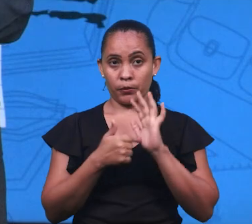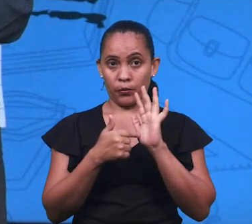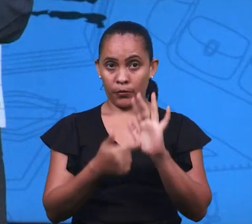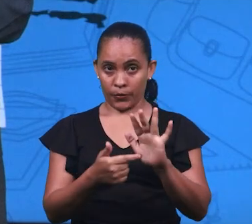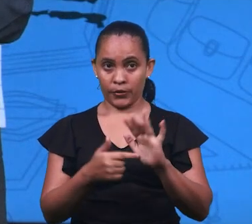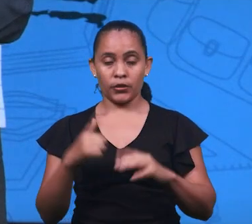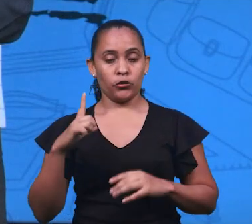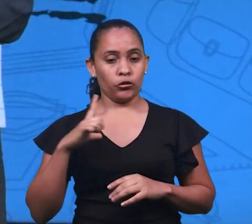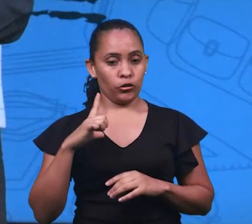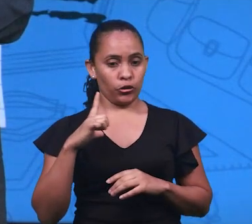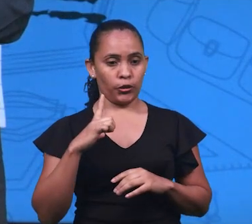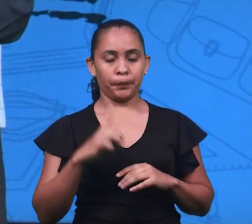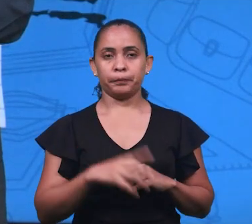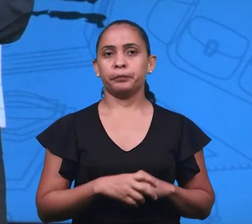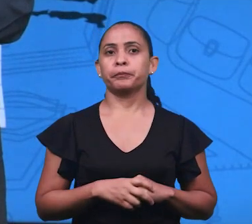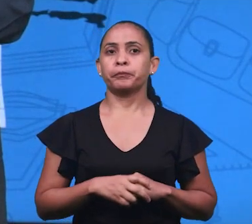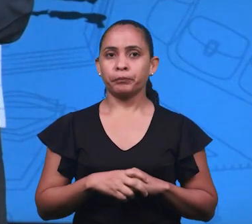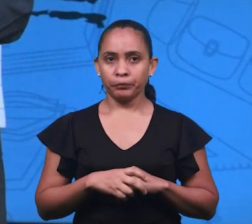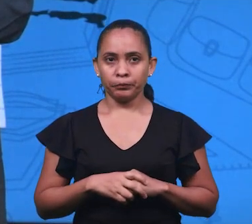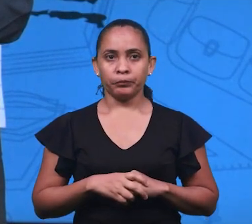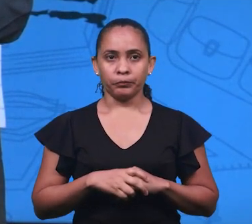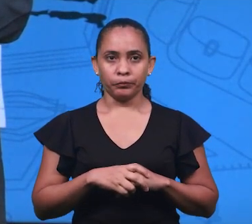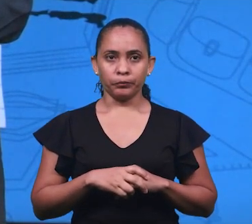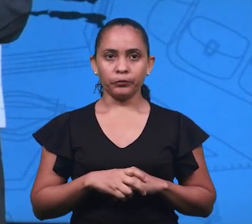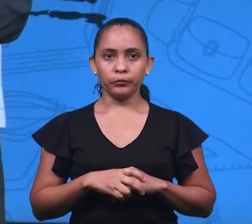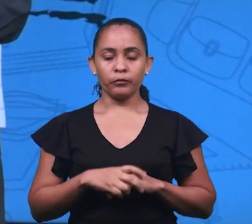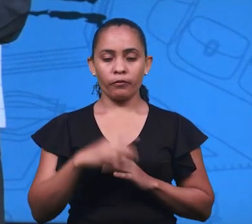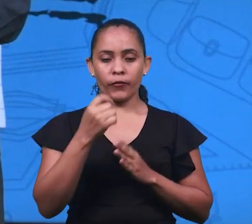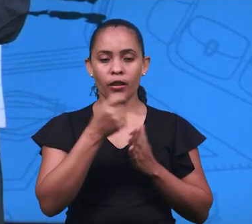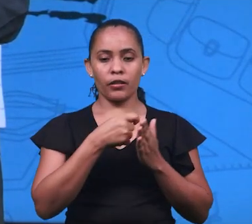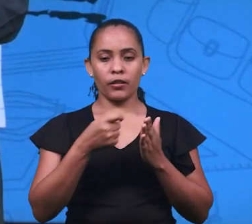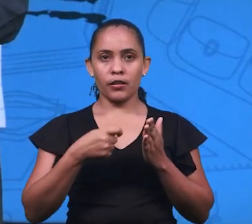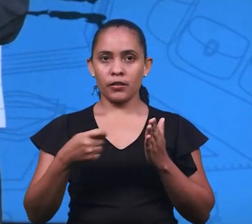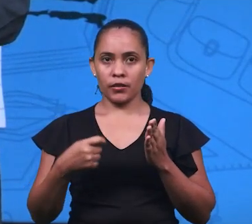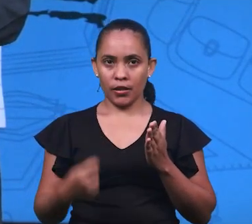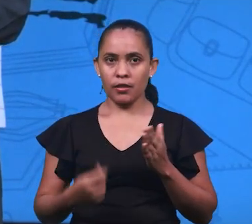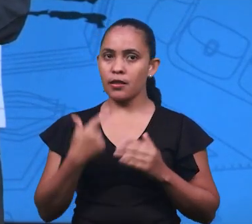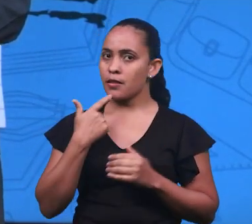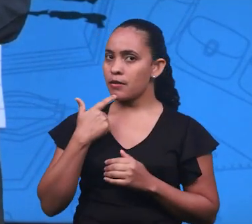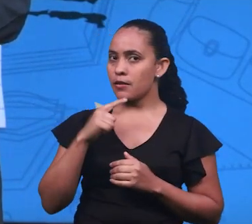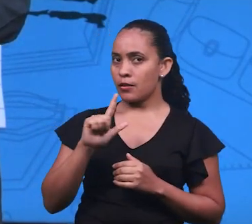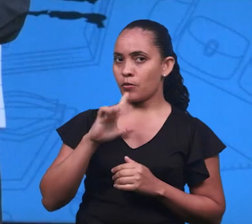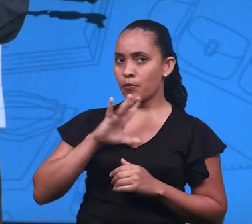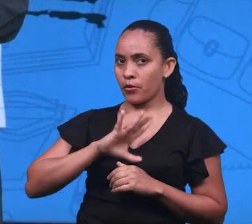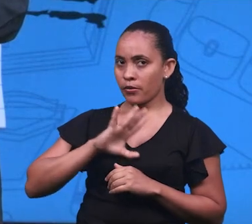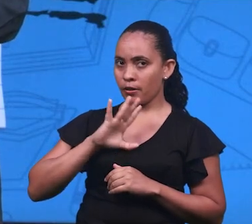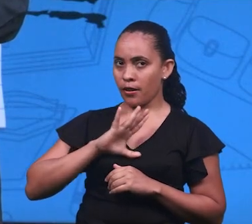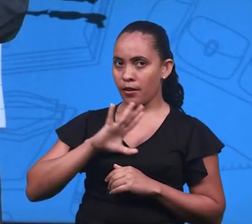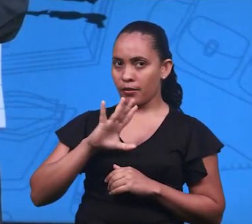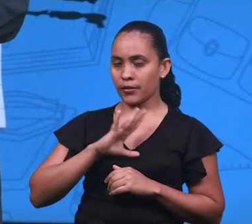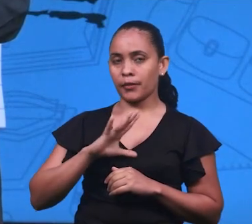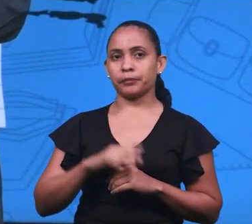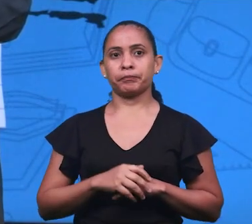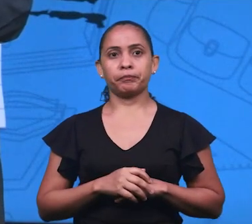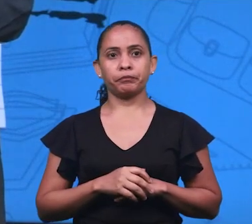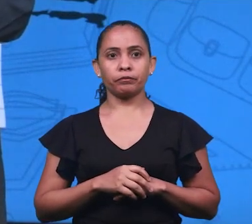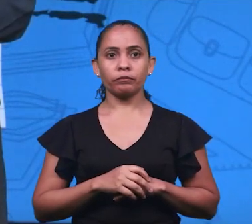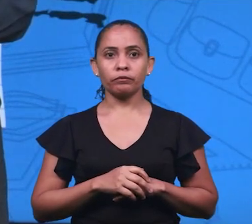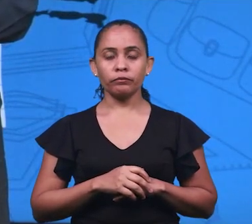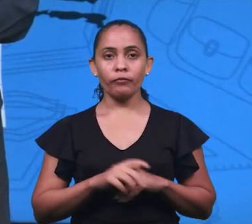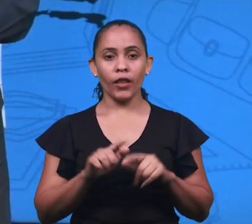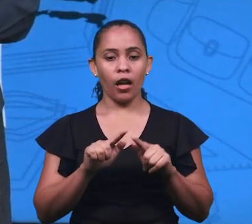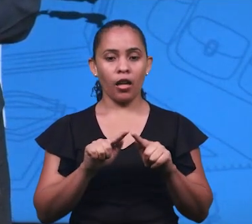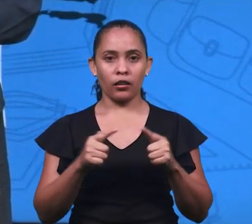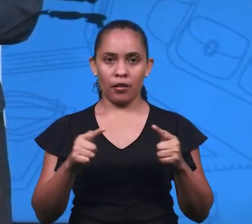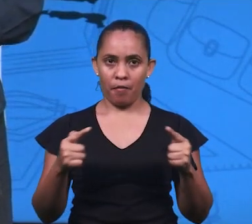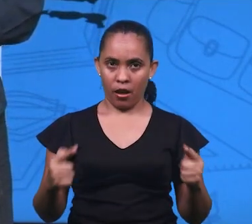tinha que ter o domínio da modalidade escrita formal da língua portuguesa, ou seja, gramatical e